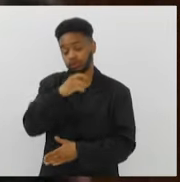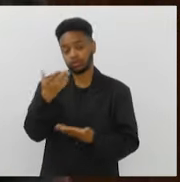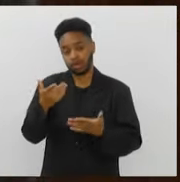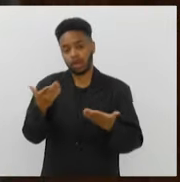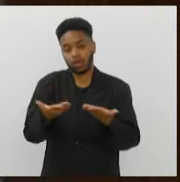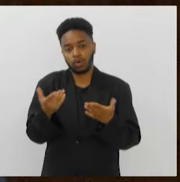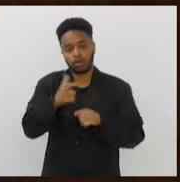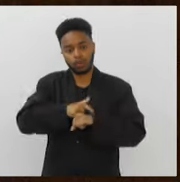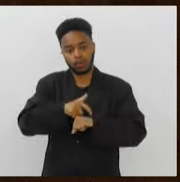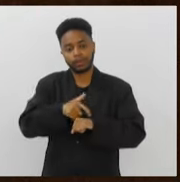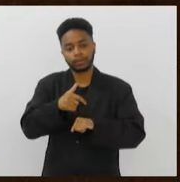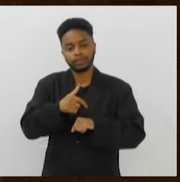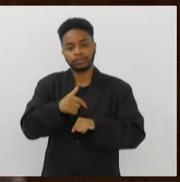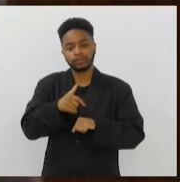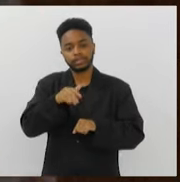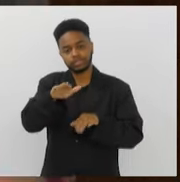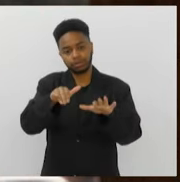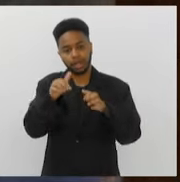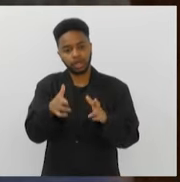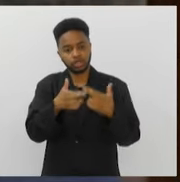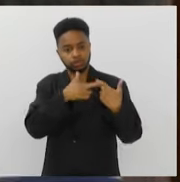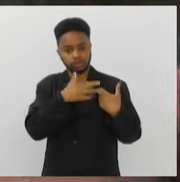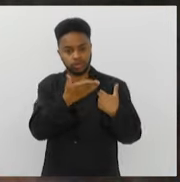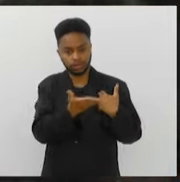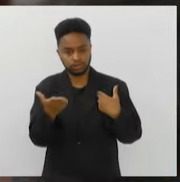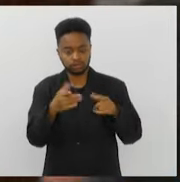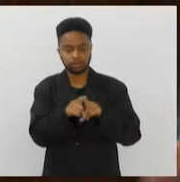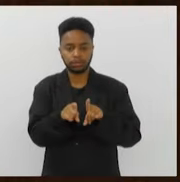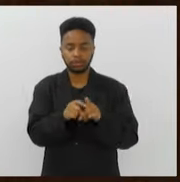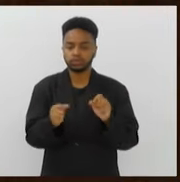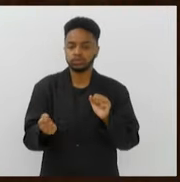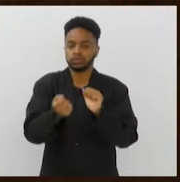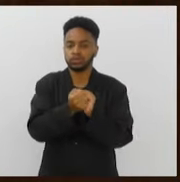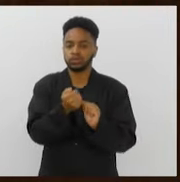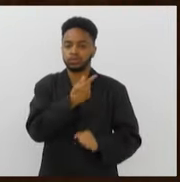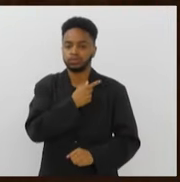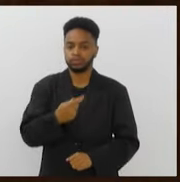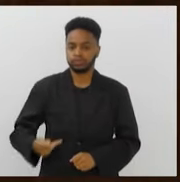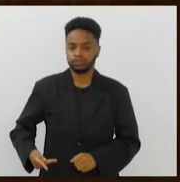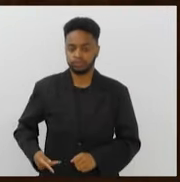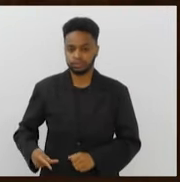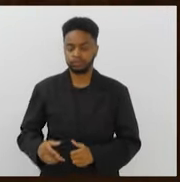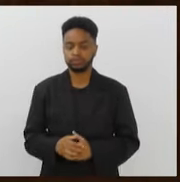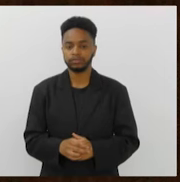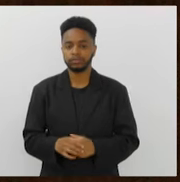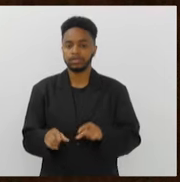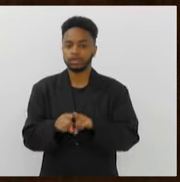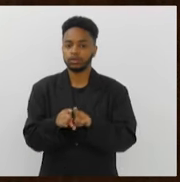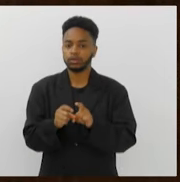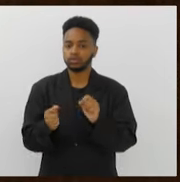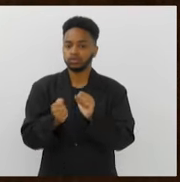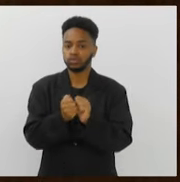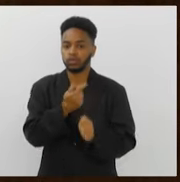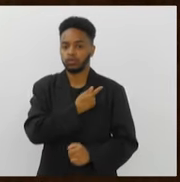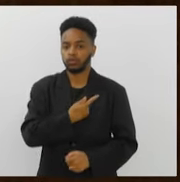essa responsabilidade para casa também, junto com o prestígio aí do nosso presidente, junto